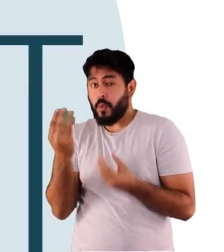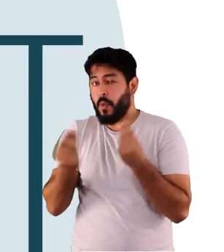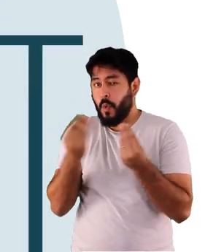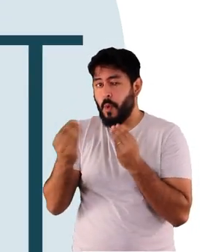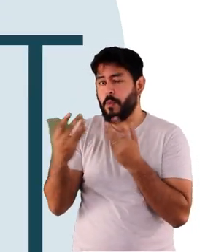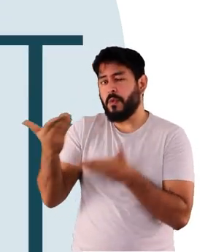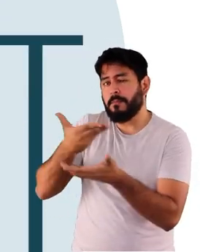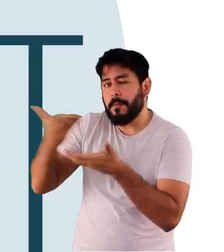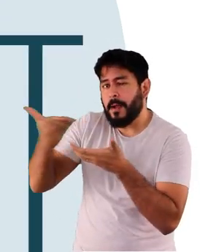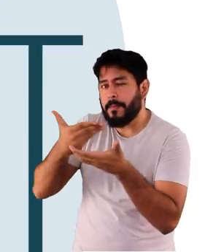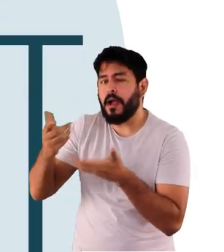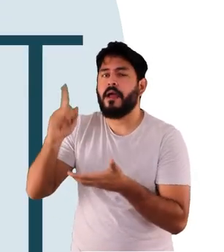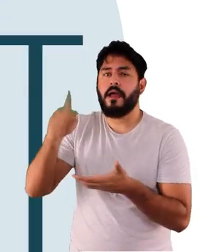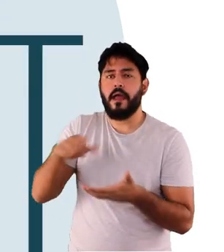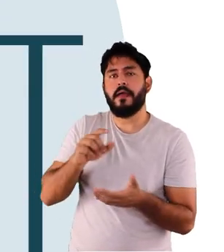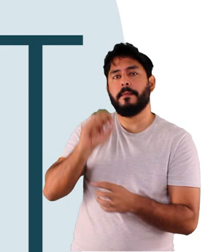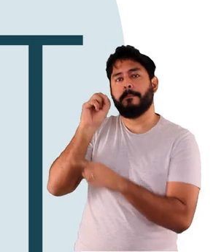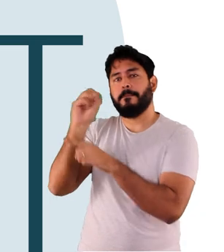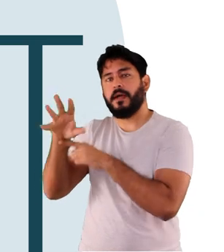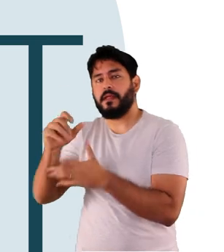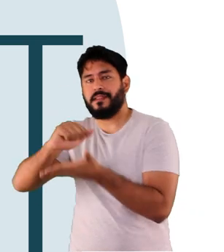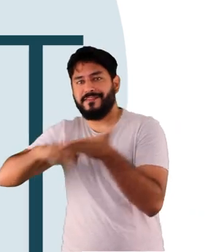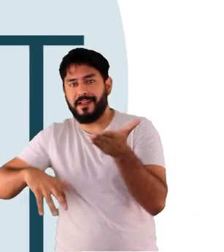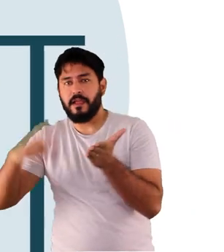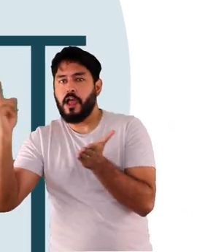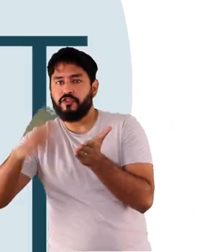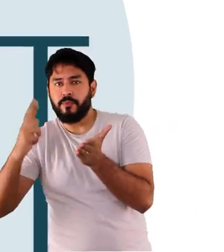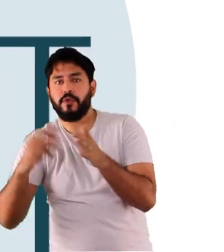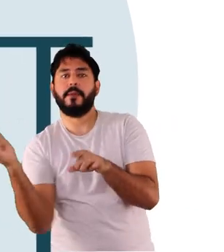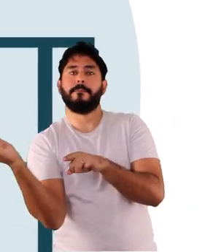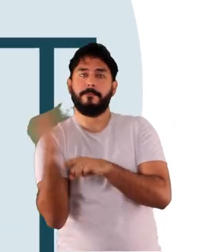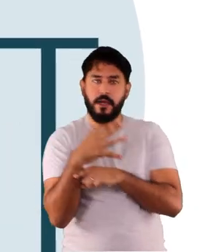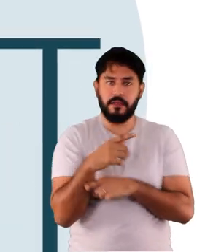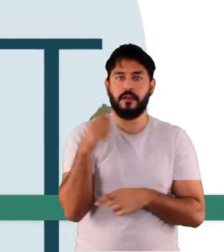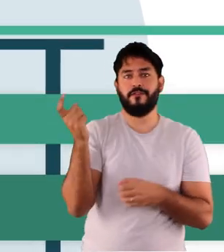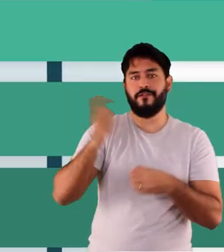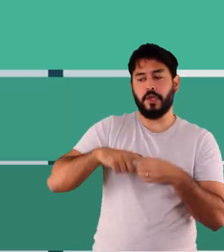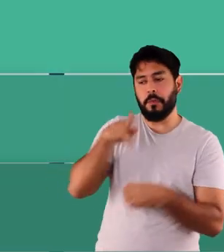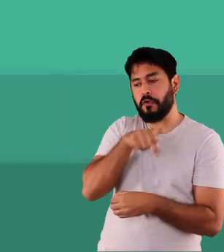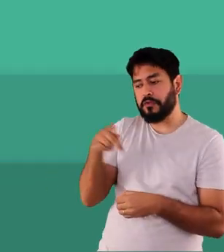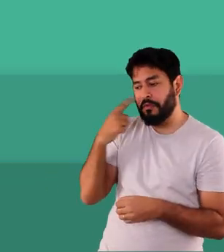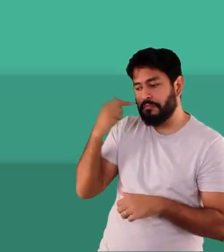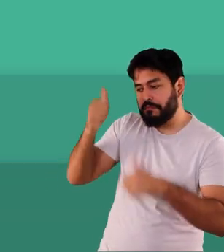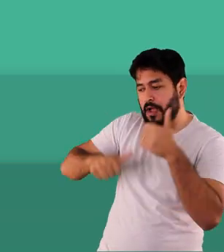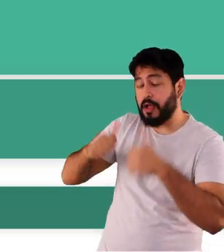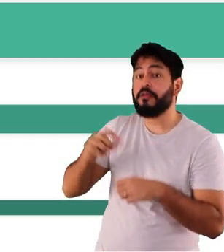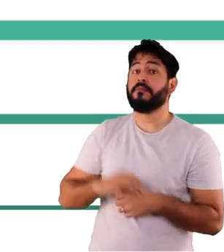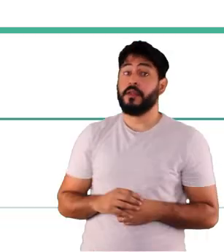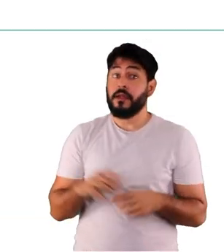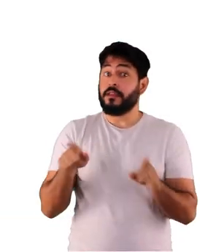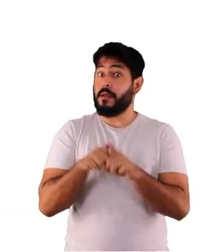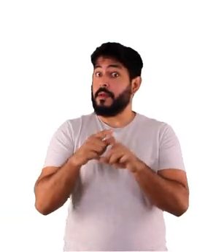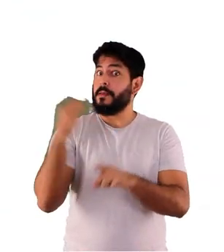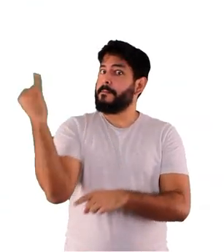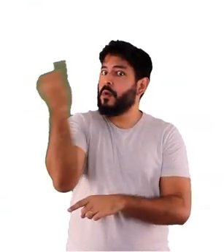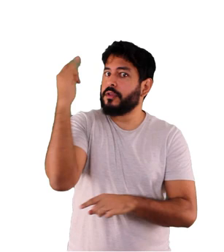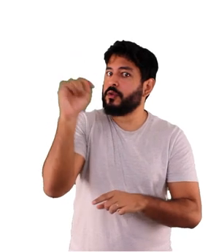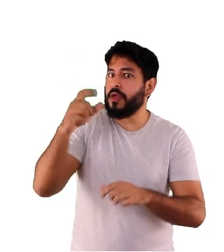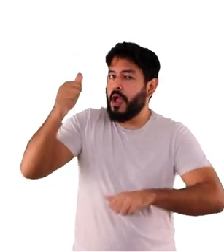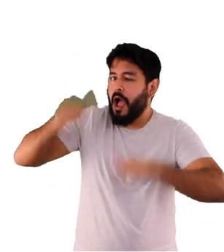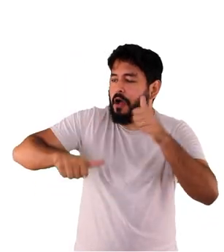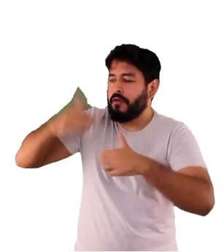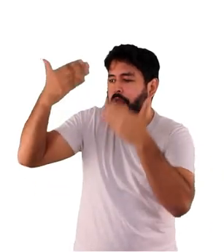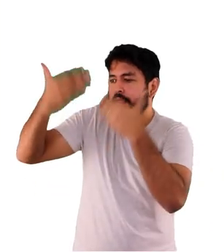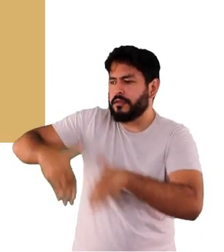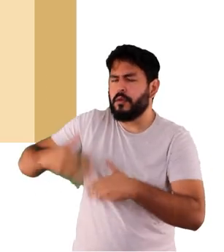os estudantes acontecerá por meio do envio e retorno de materiais. Outra parte importante do processo de ensino e aprendizagem é